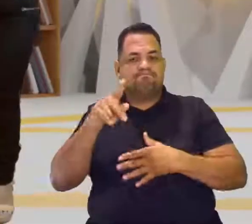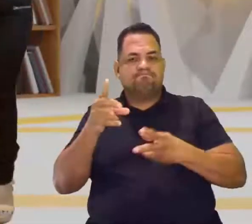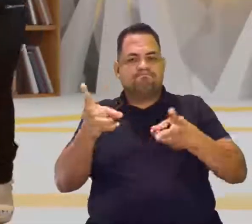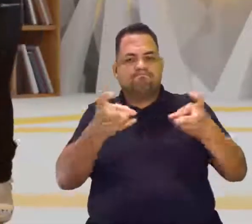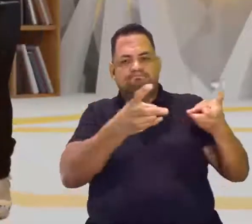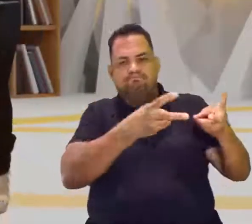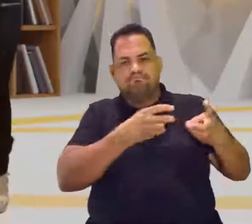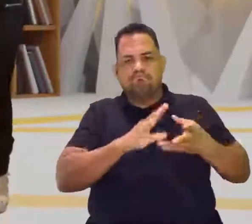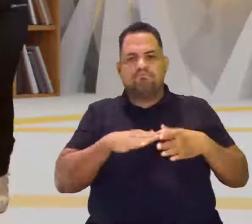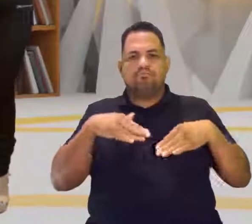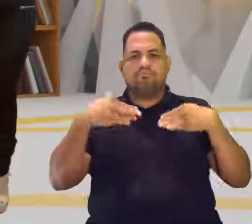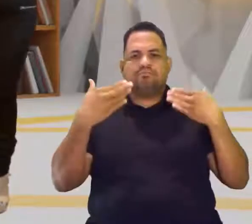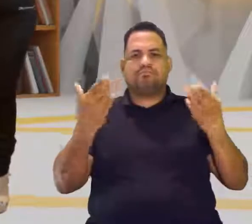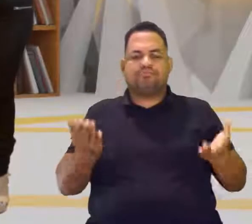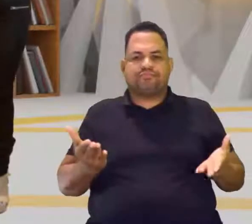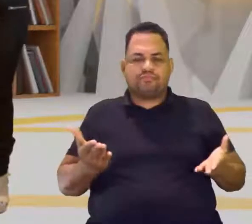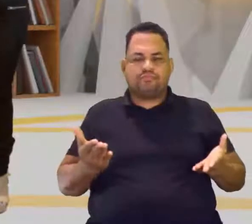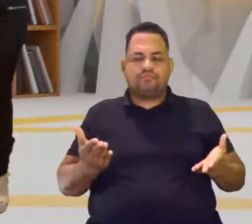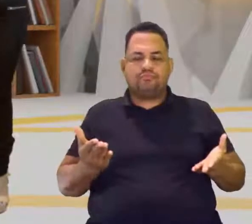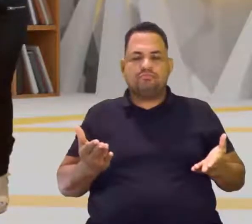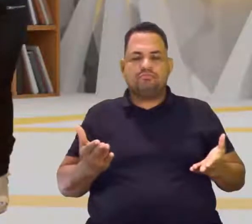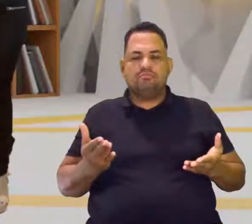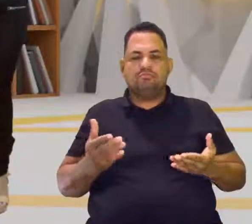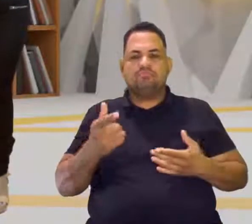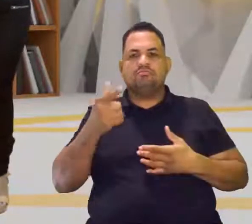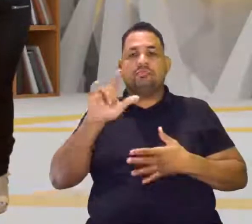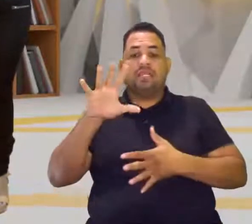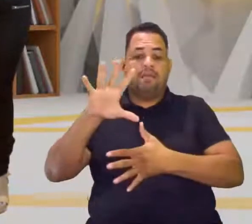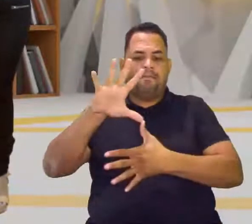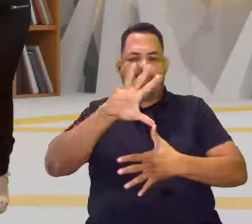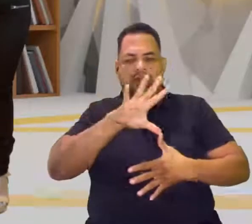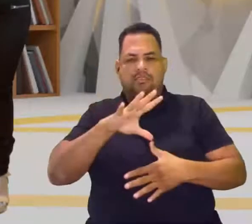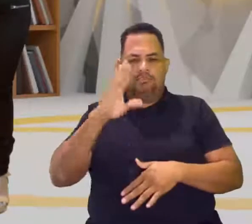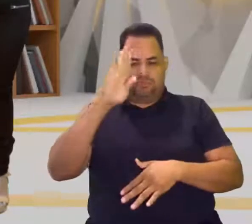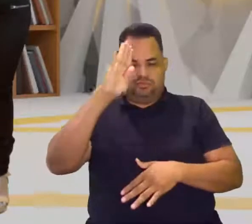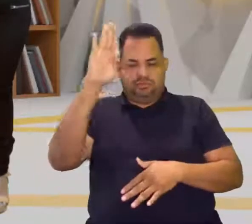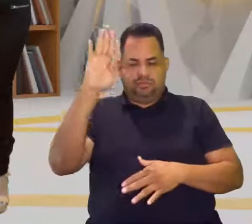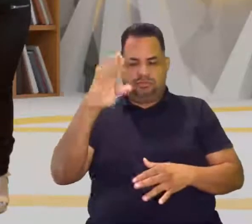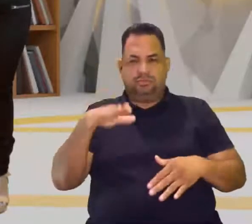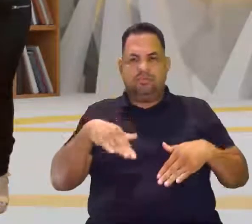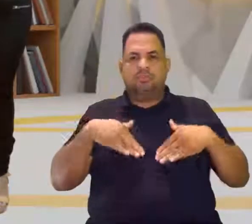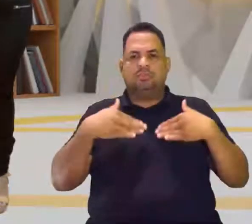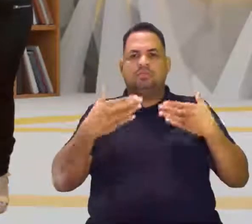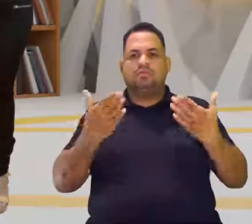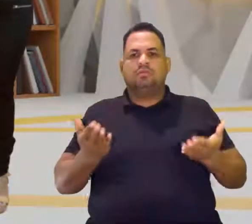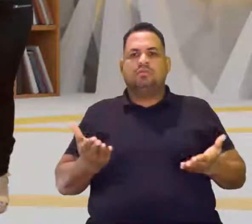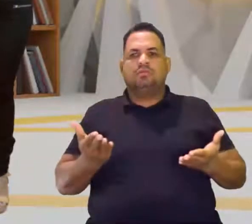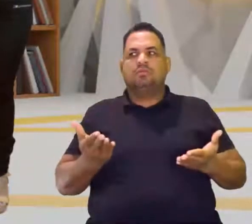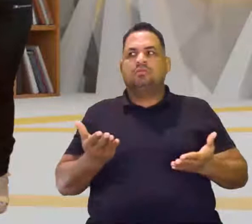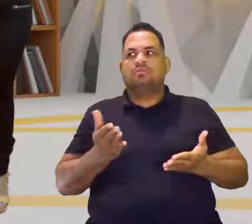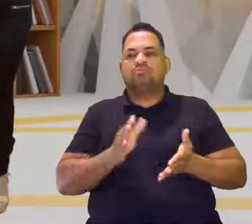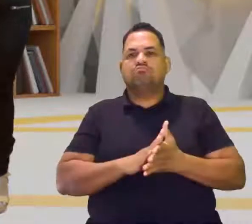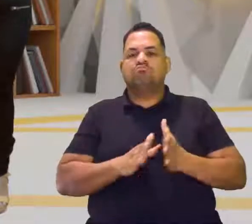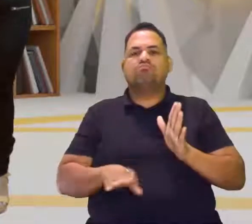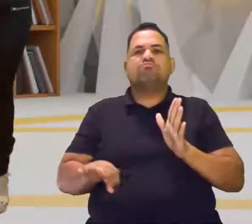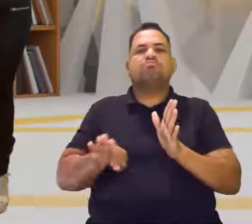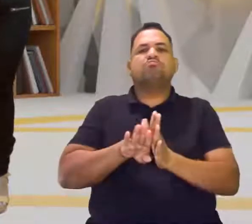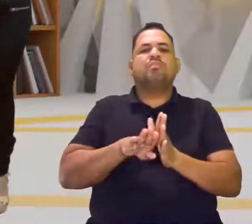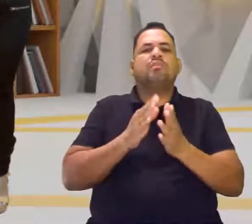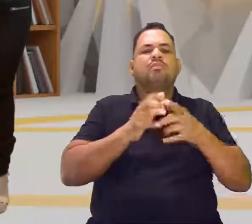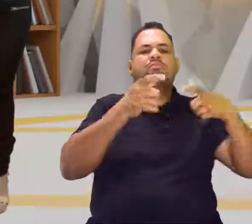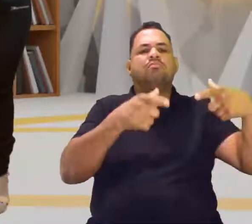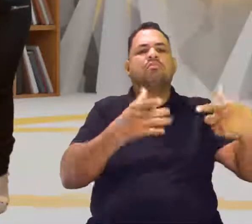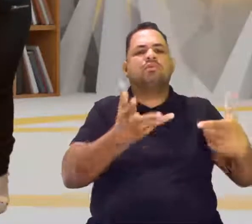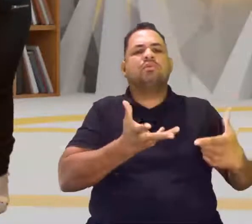quando o outros ali Principalmente as Américas quando eles chegavam no lugar onde